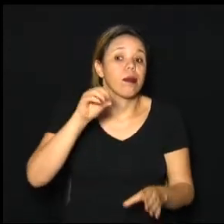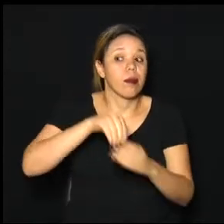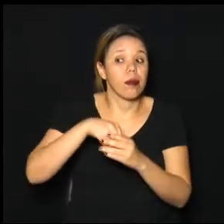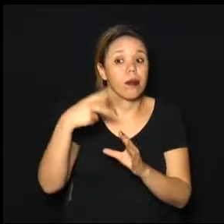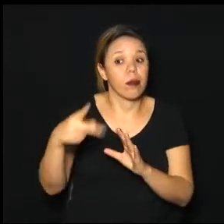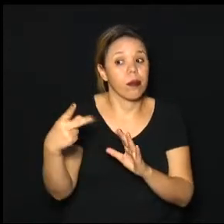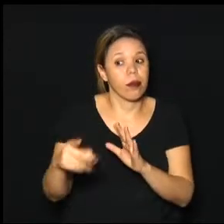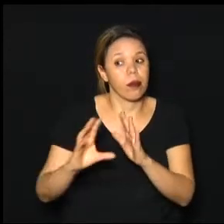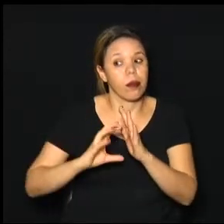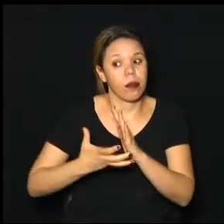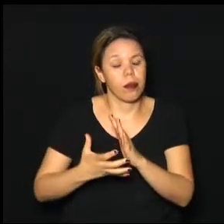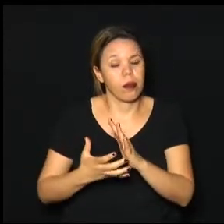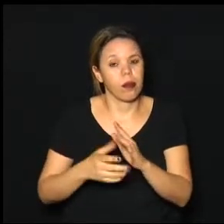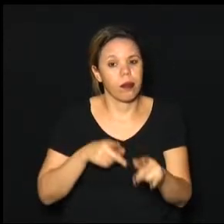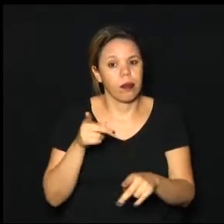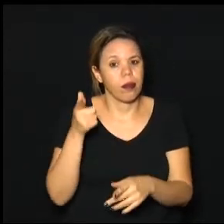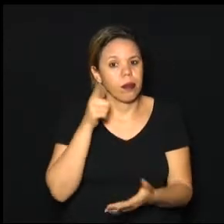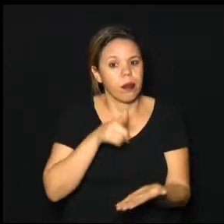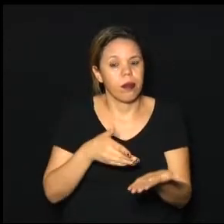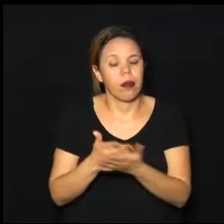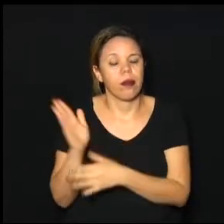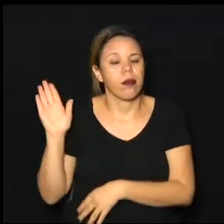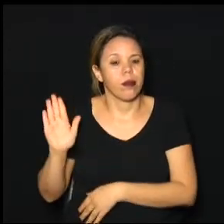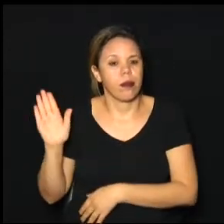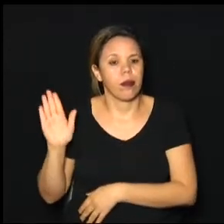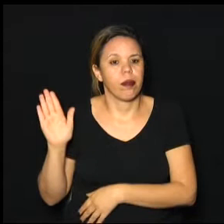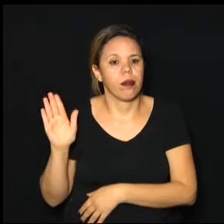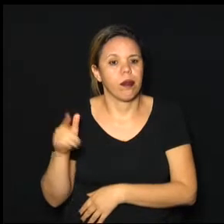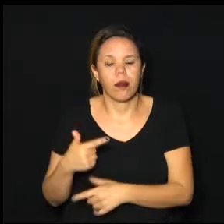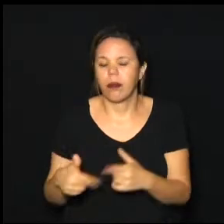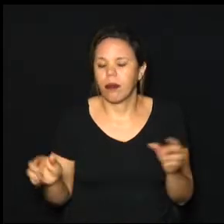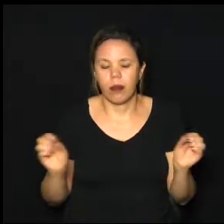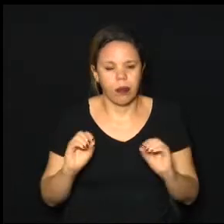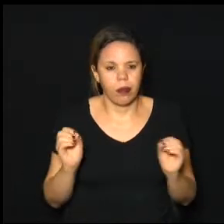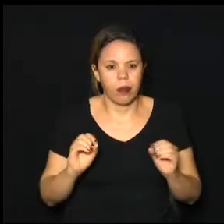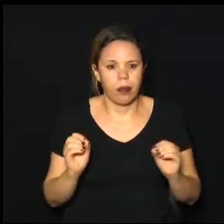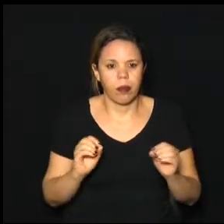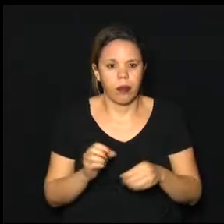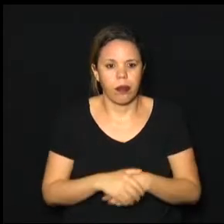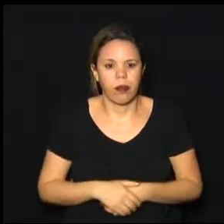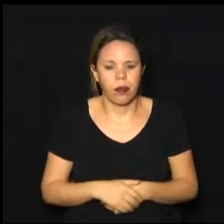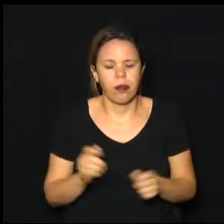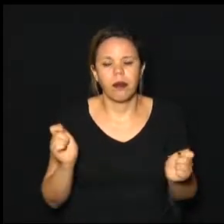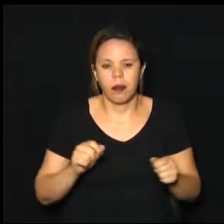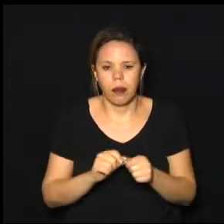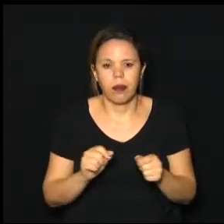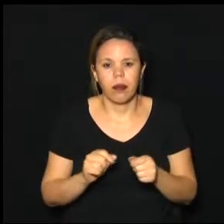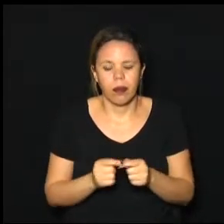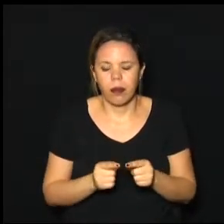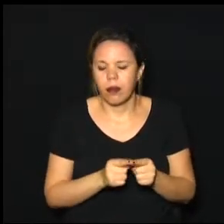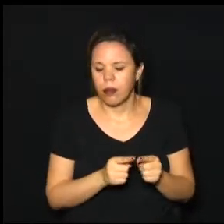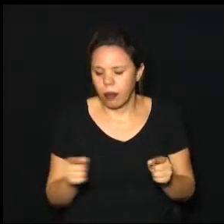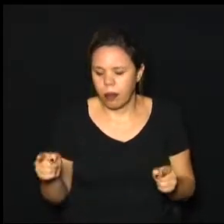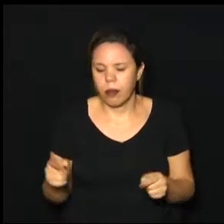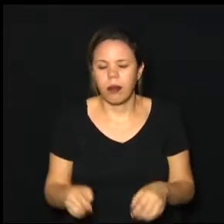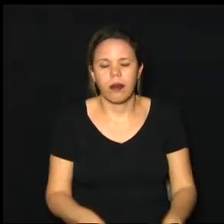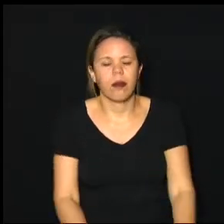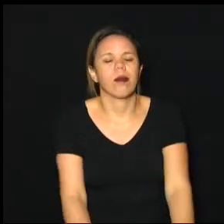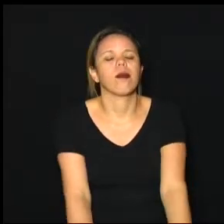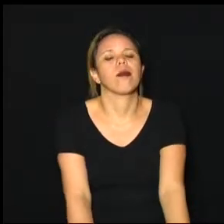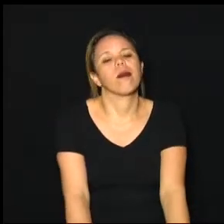seu partido, para que você seja candidato. Isso não tem problema nenhum, isso pode fazer nesse período.